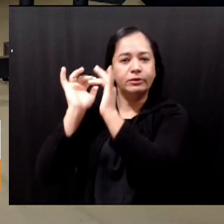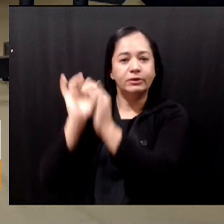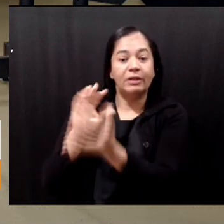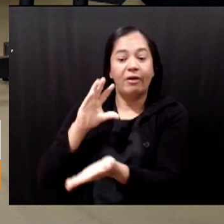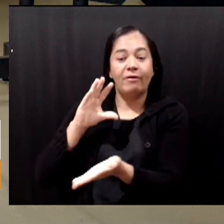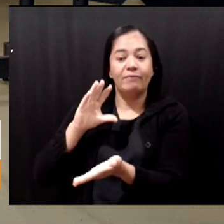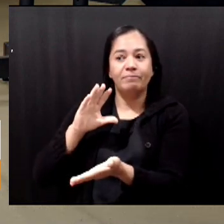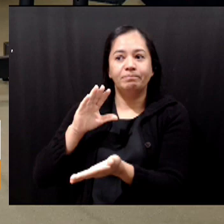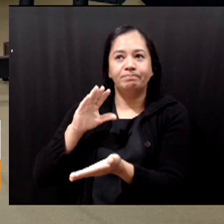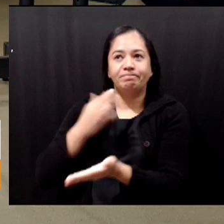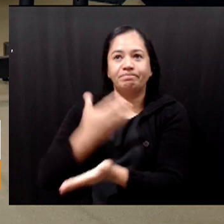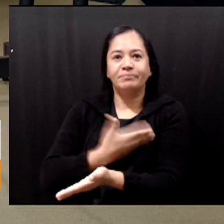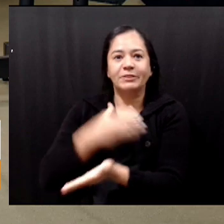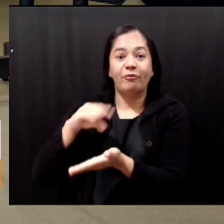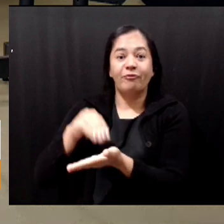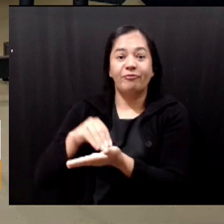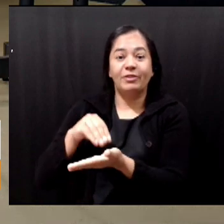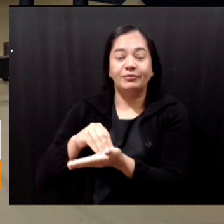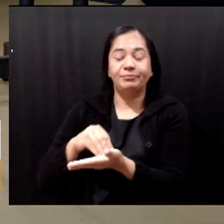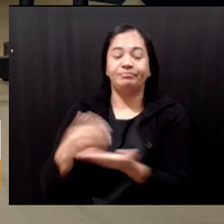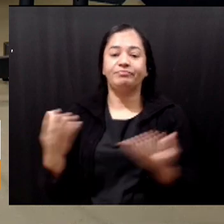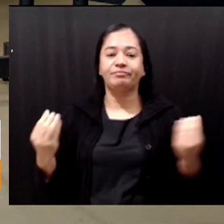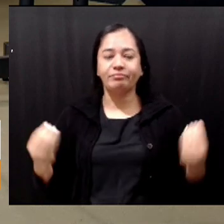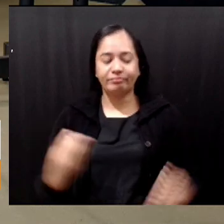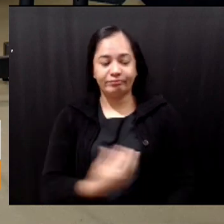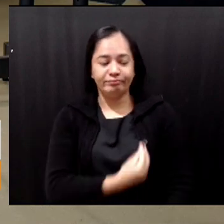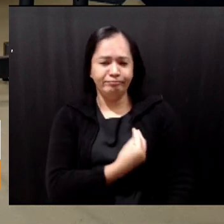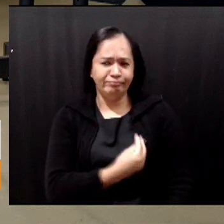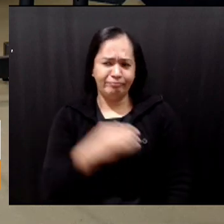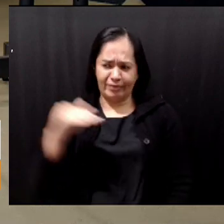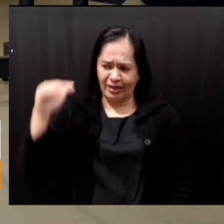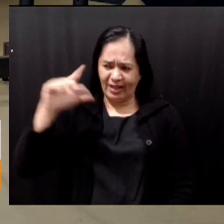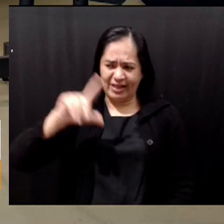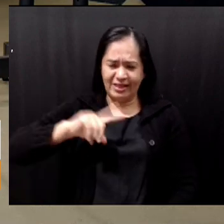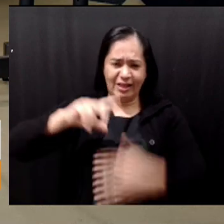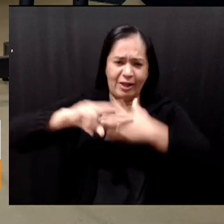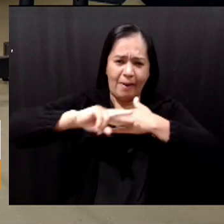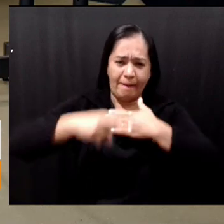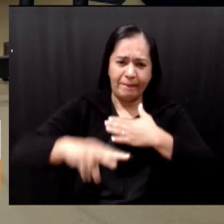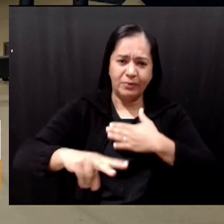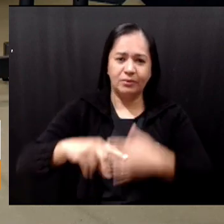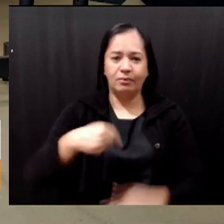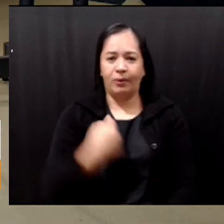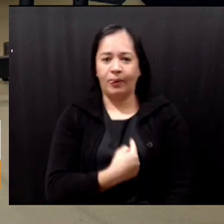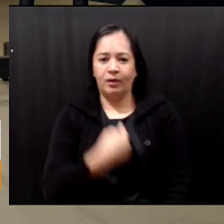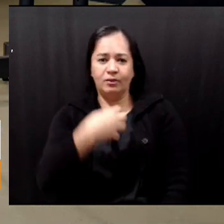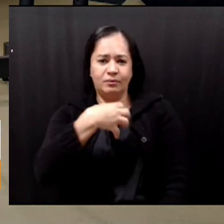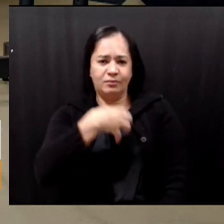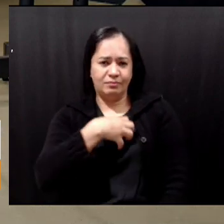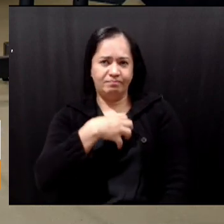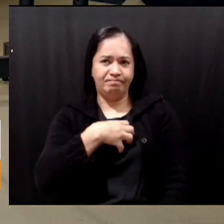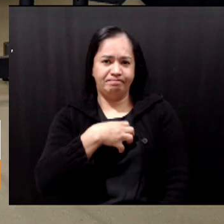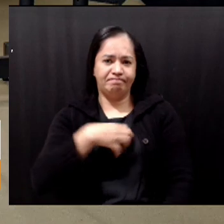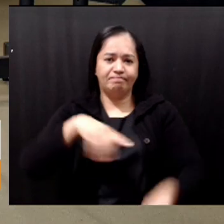mais próximos na vida adulta? Tem impacto, assim, a gente sente? E essa questão de amizade, baixa manutenção,